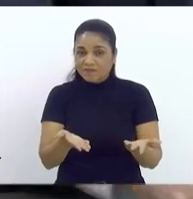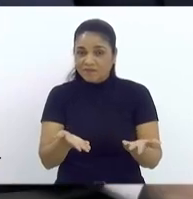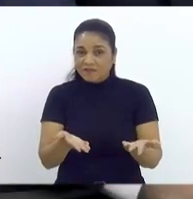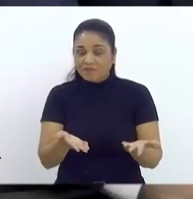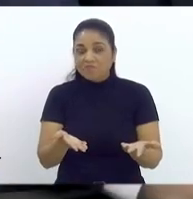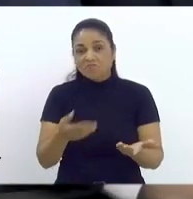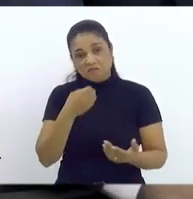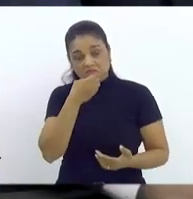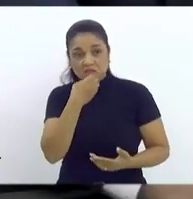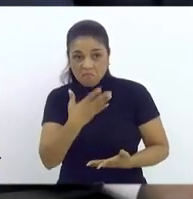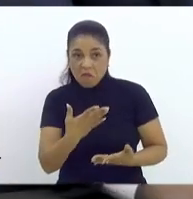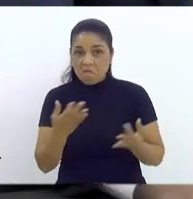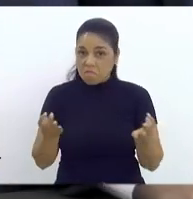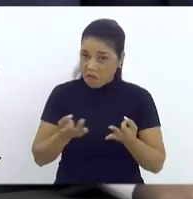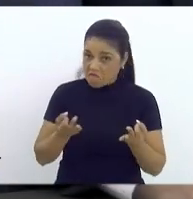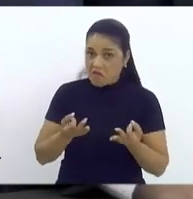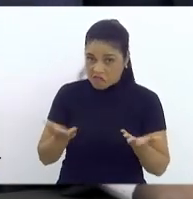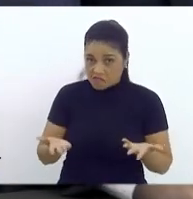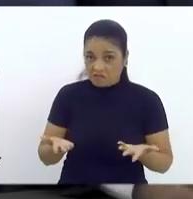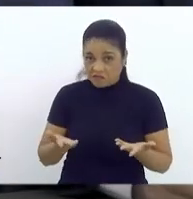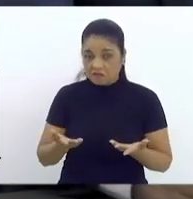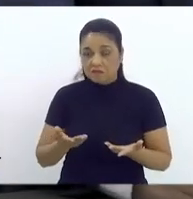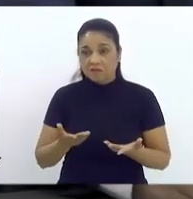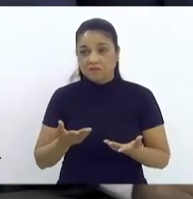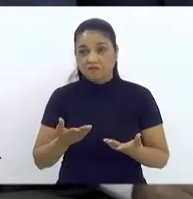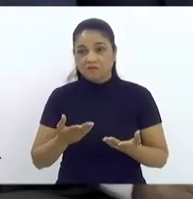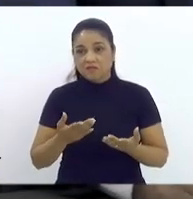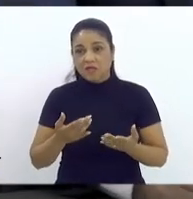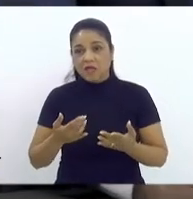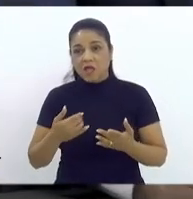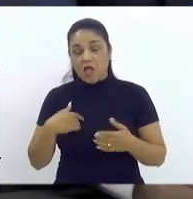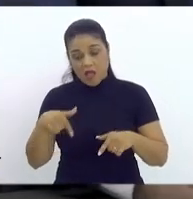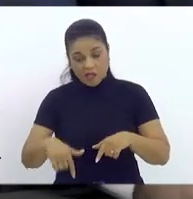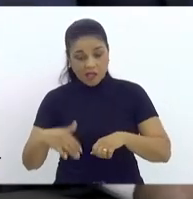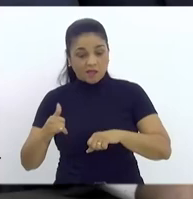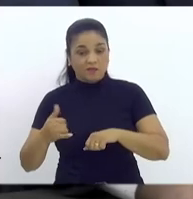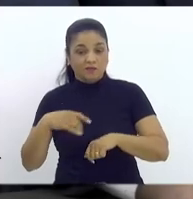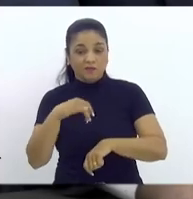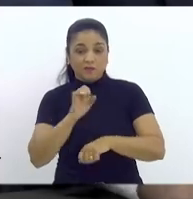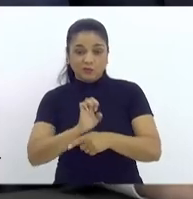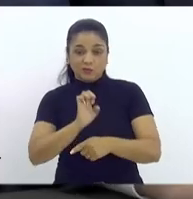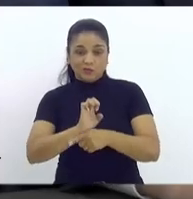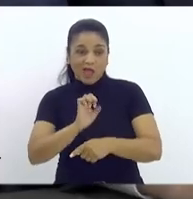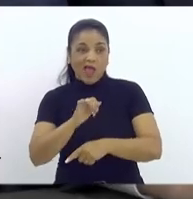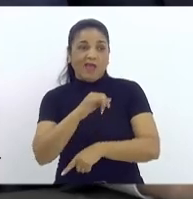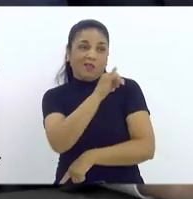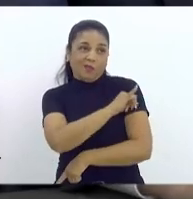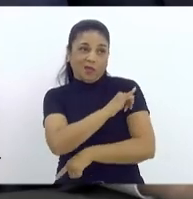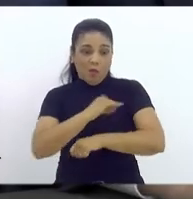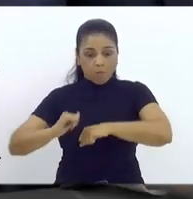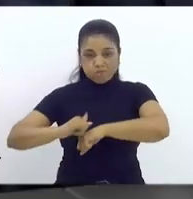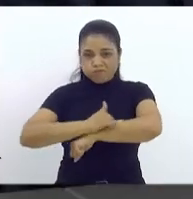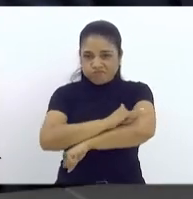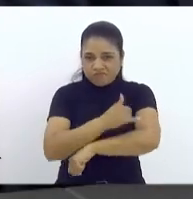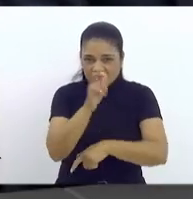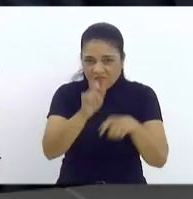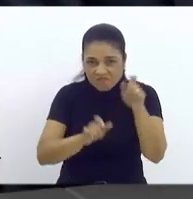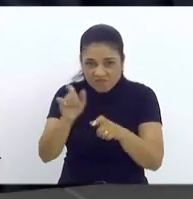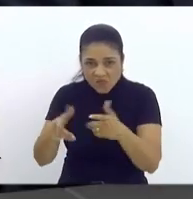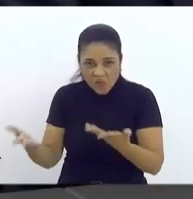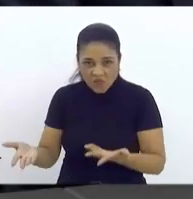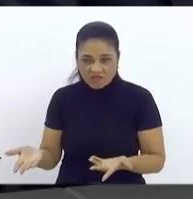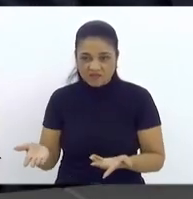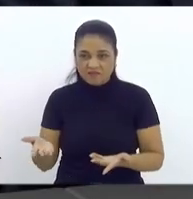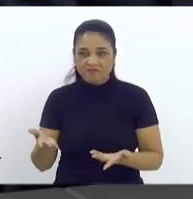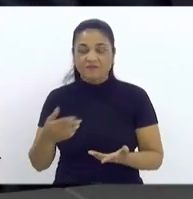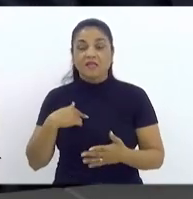feito muito bem feito, né? A obesidade no Rio de Janeiro aumentou muito. A gordofobia, deputado Barão. É. Você está sendo gordofóbico. A segunda pergunta